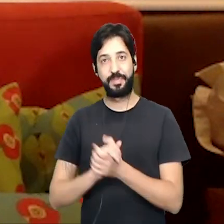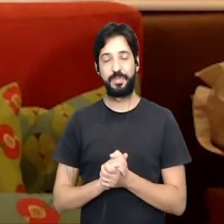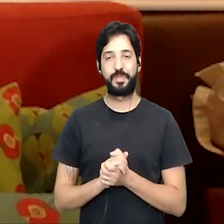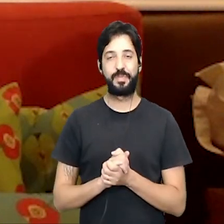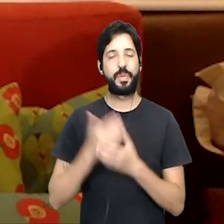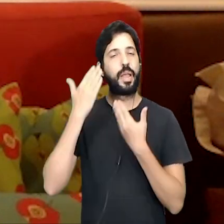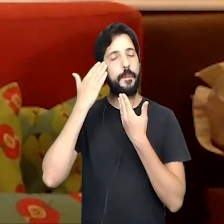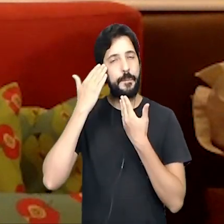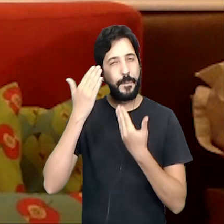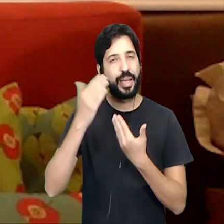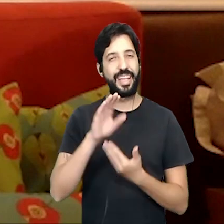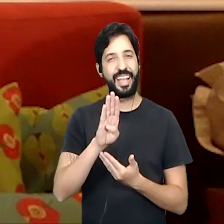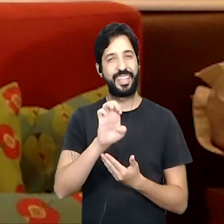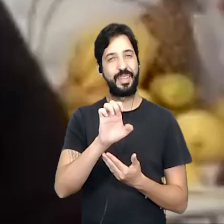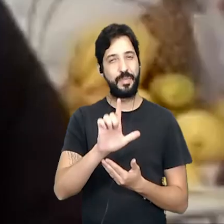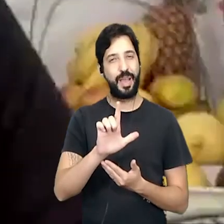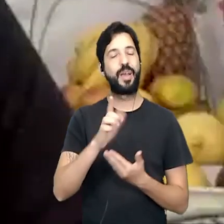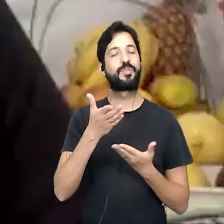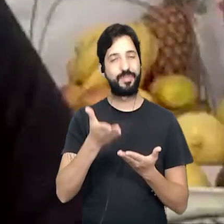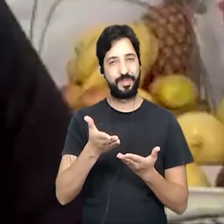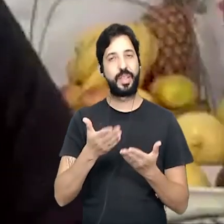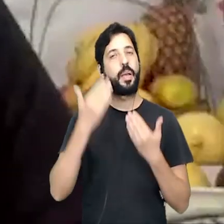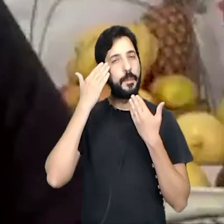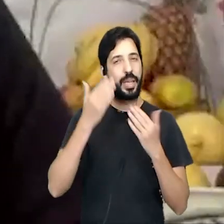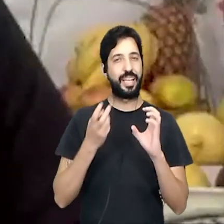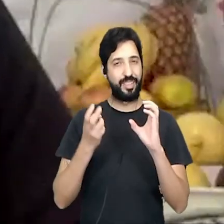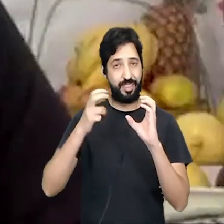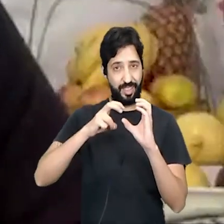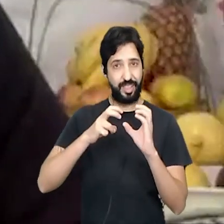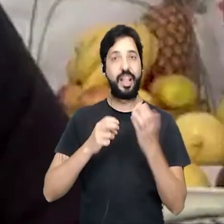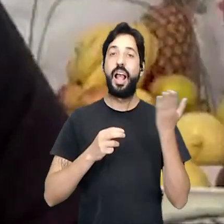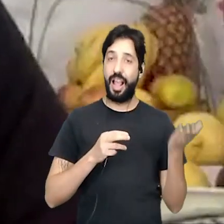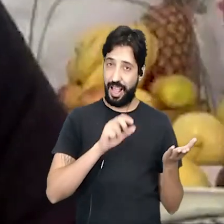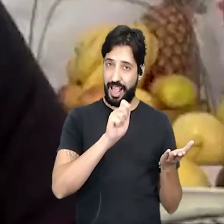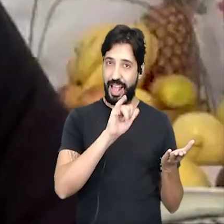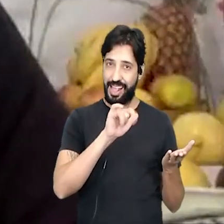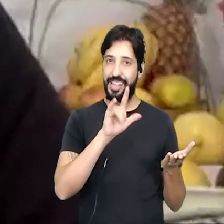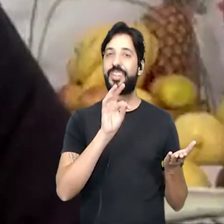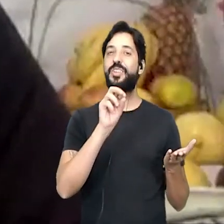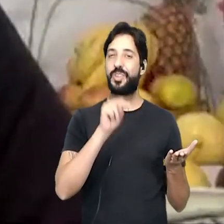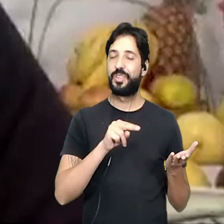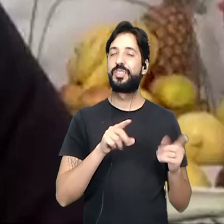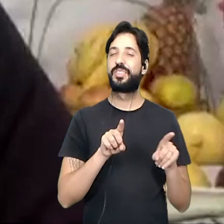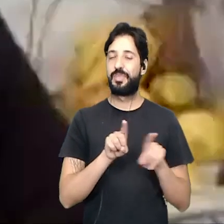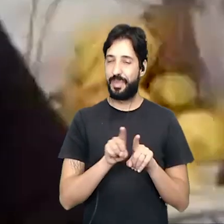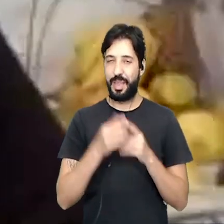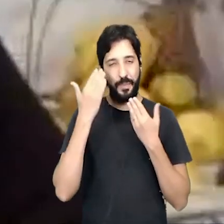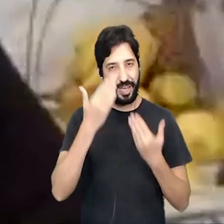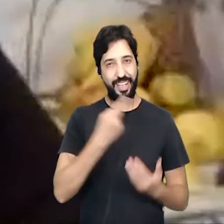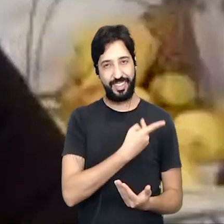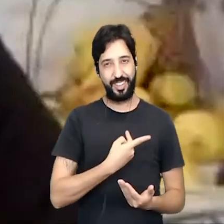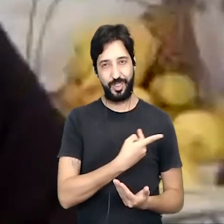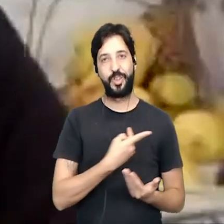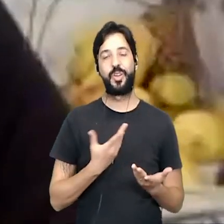palavra para você. Obrigada, Bel, muito obrigada. Obrigado, Circuito, Ailton, obrigada